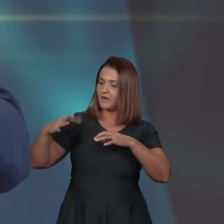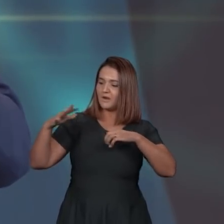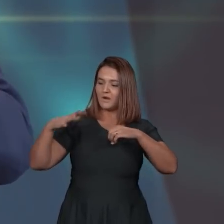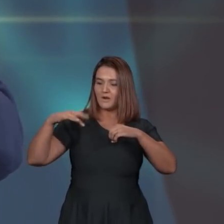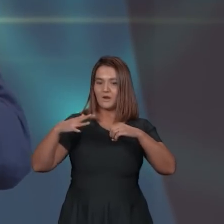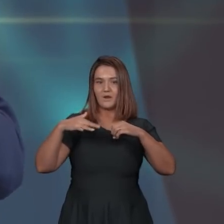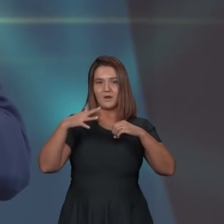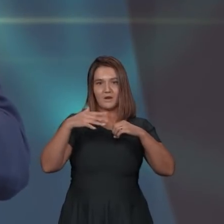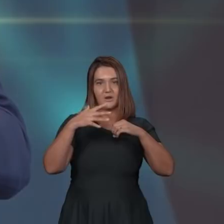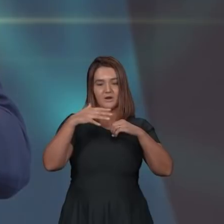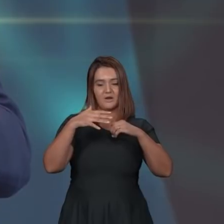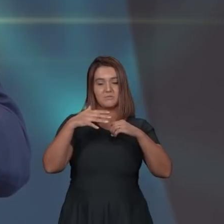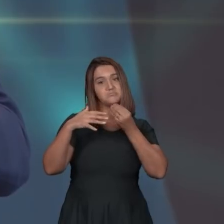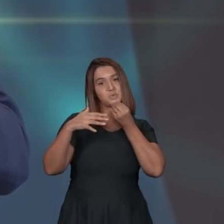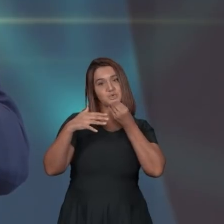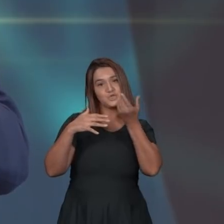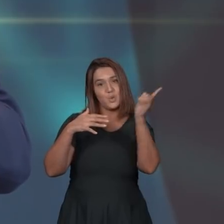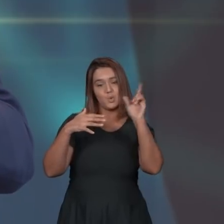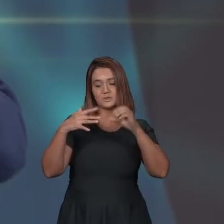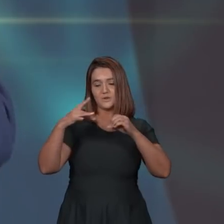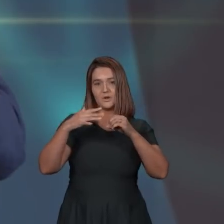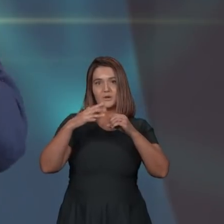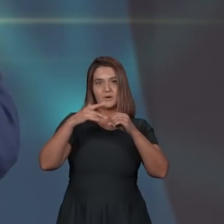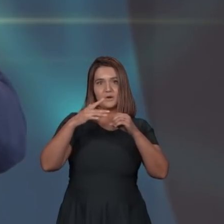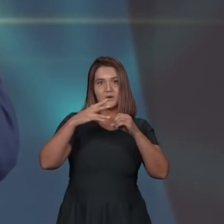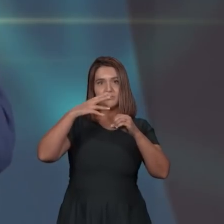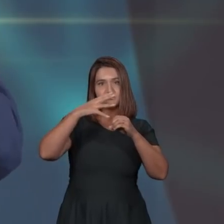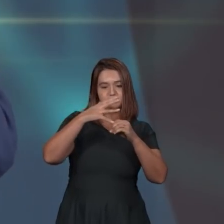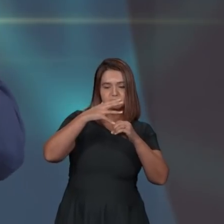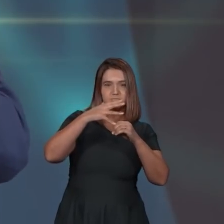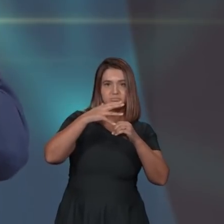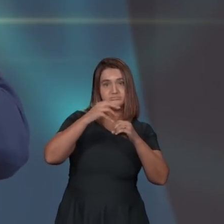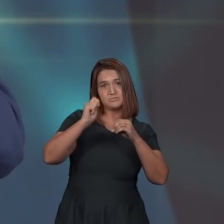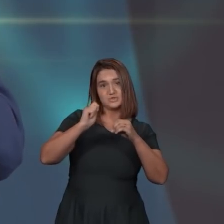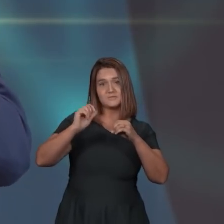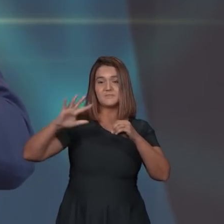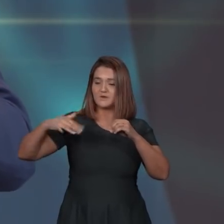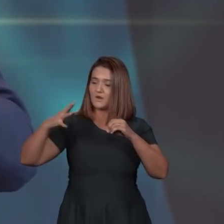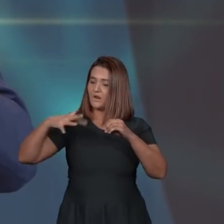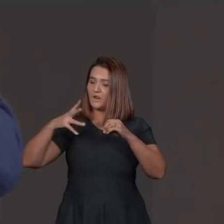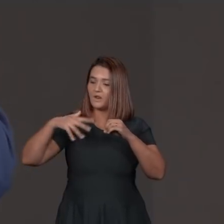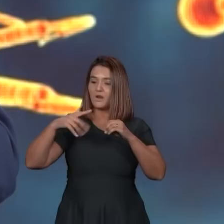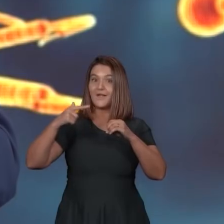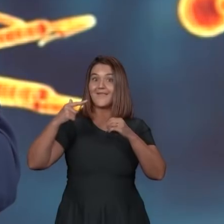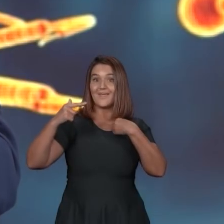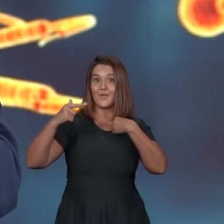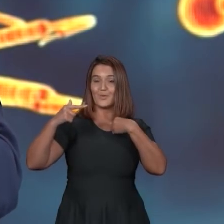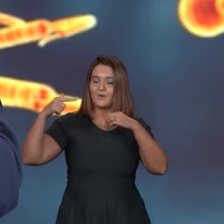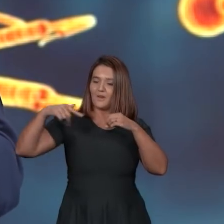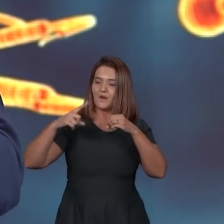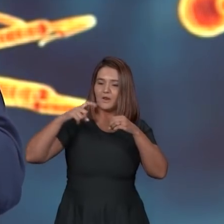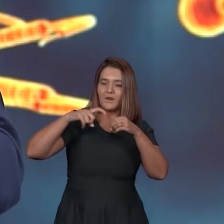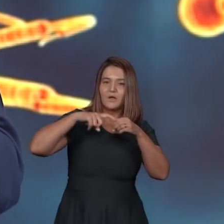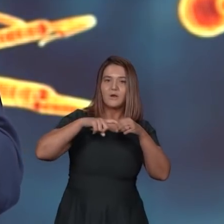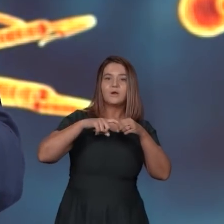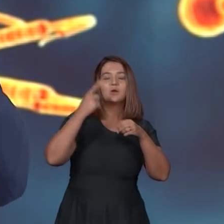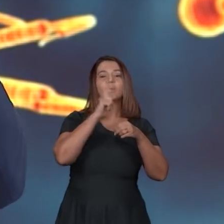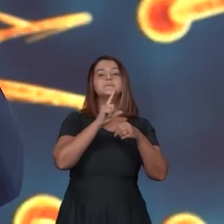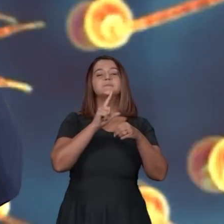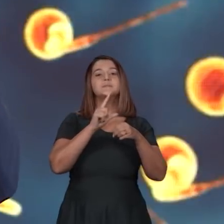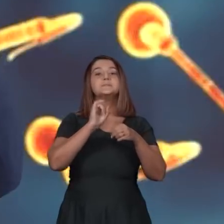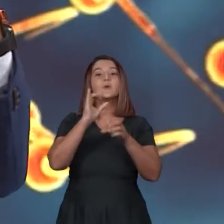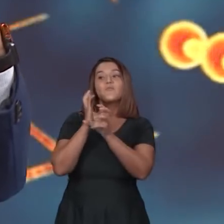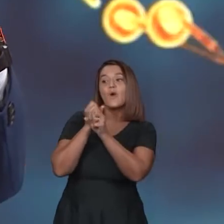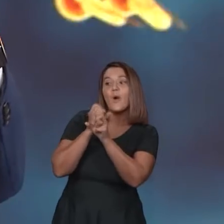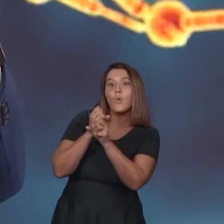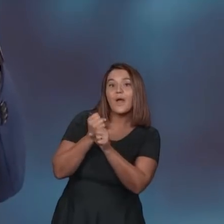animação, até se o Ronaldo puder mostrar de novo, você tem vários óvulos vários espermatozoides tentando fecundar o óvulo. Mas esta